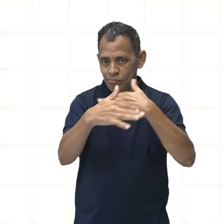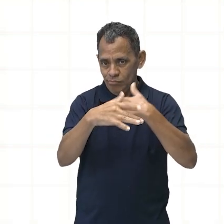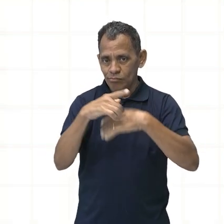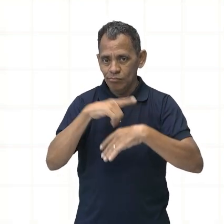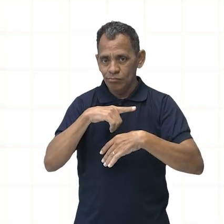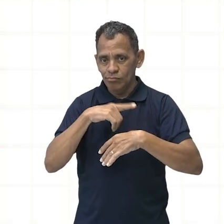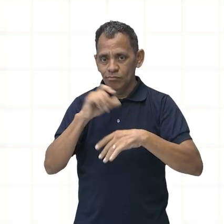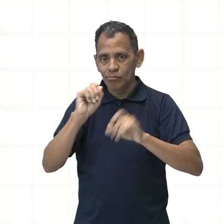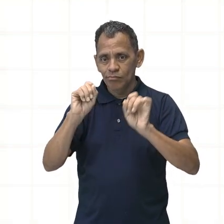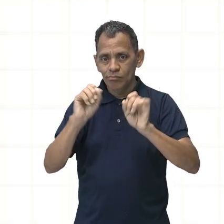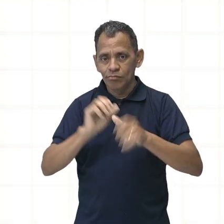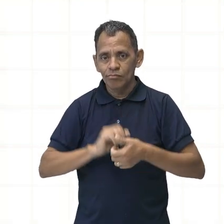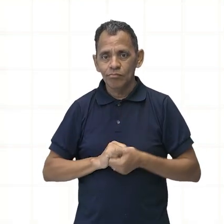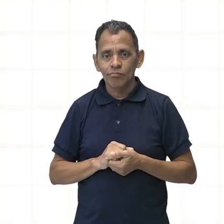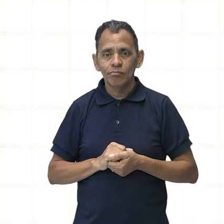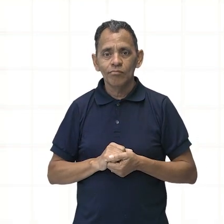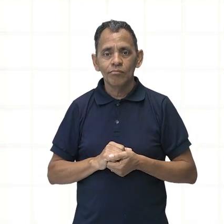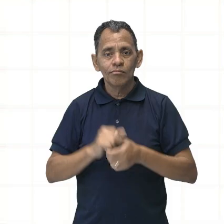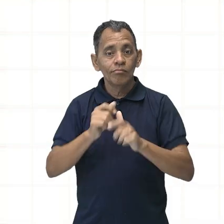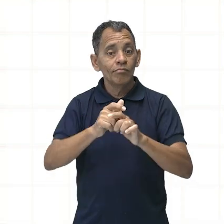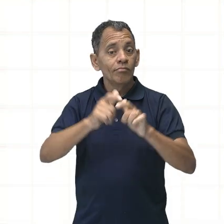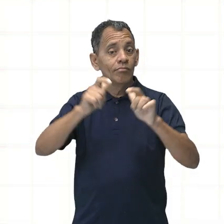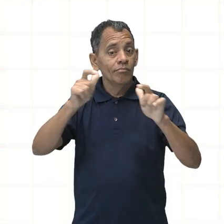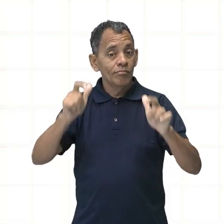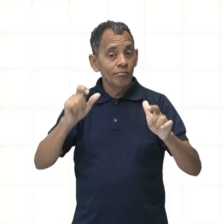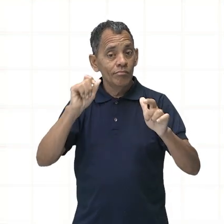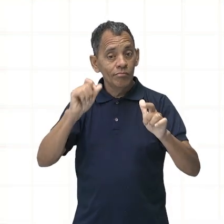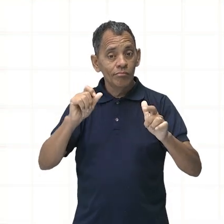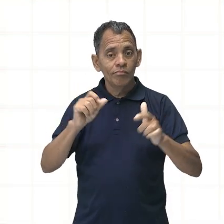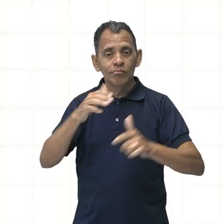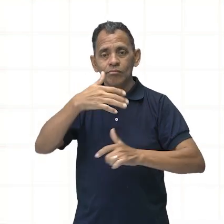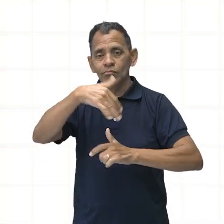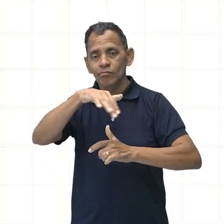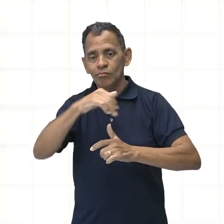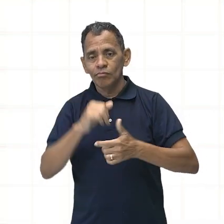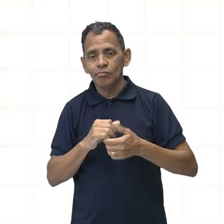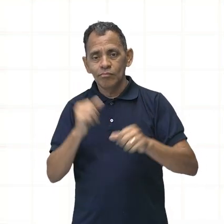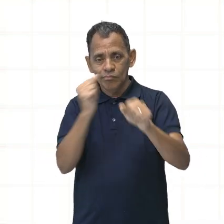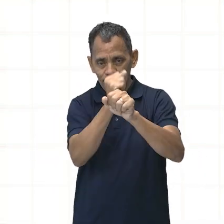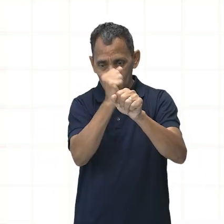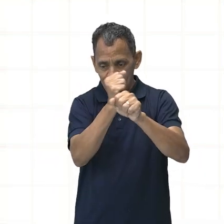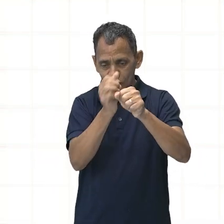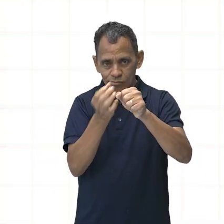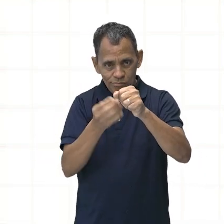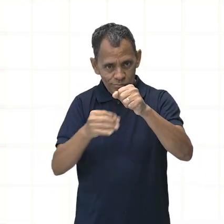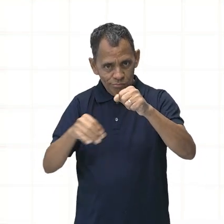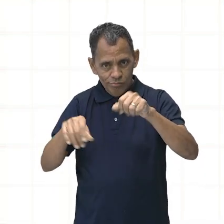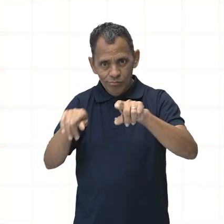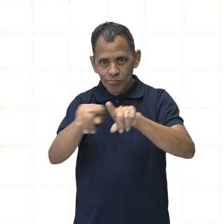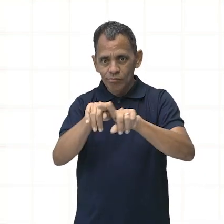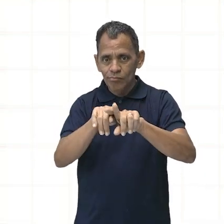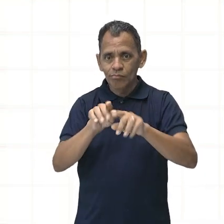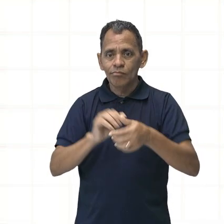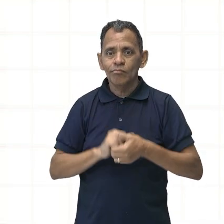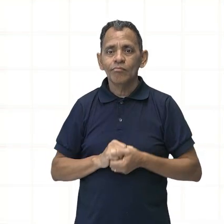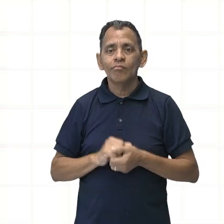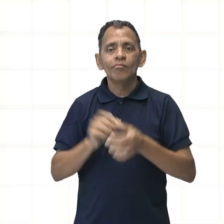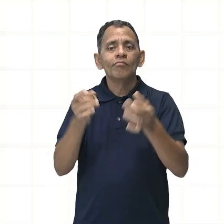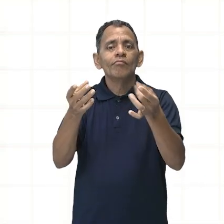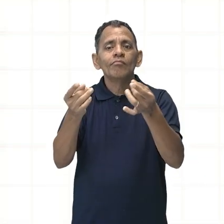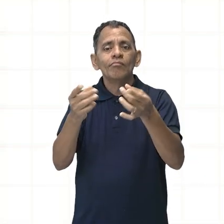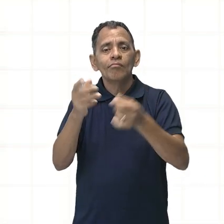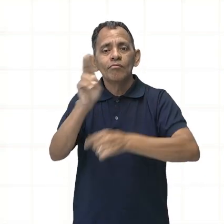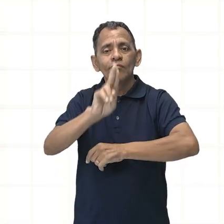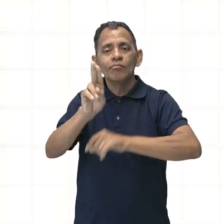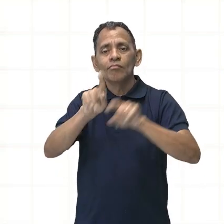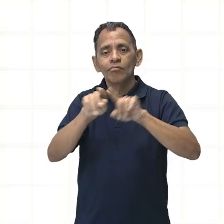ali onde nós temos uma ampla rede de infraestruturas e serviços, mercado consumidor